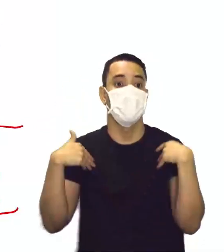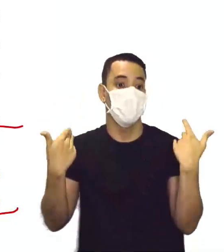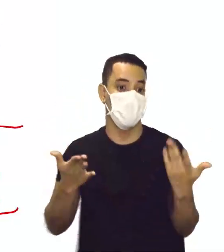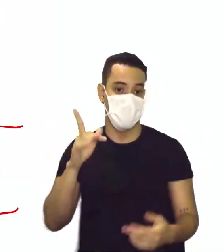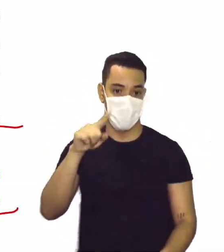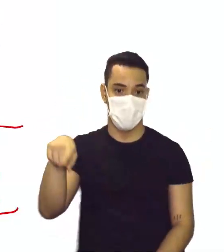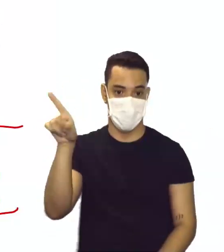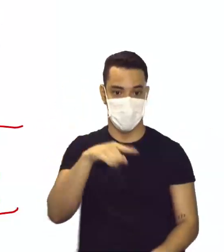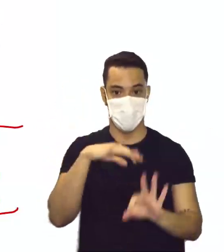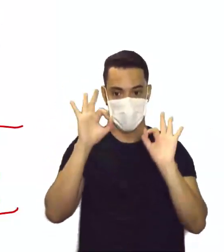alternativa correta, ok?